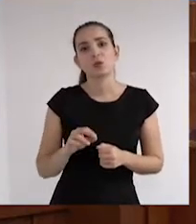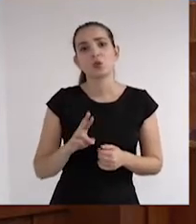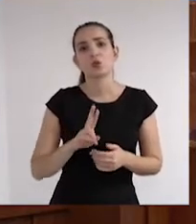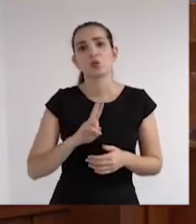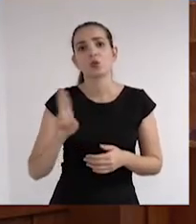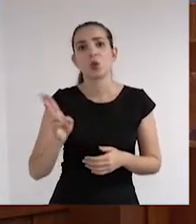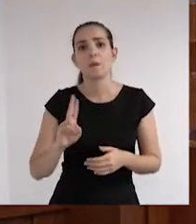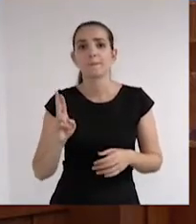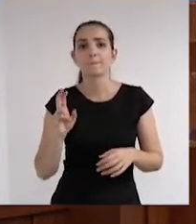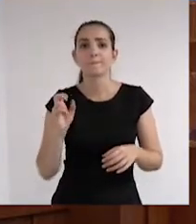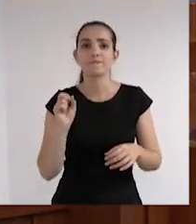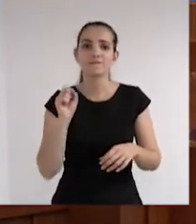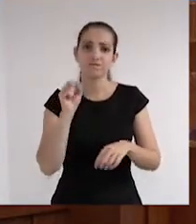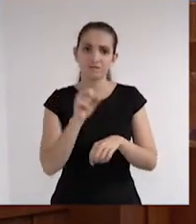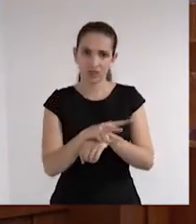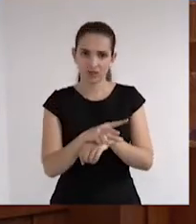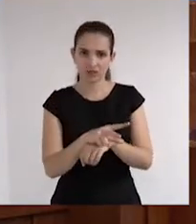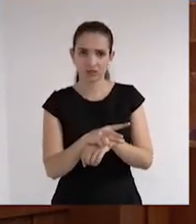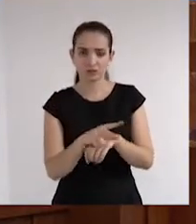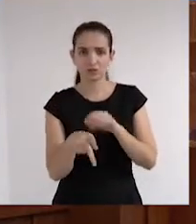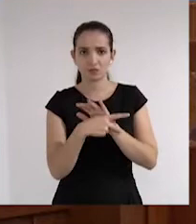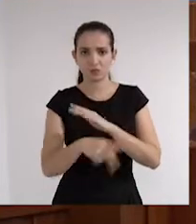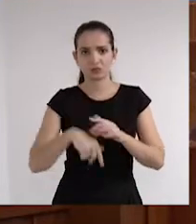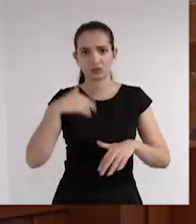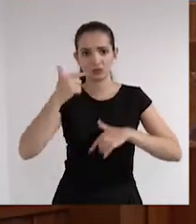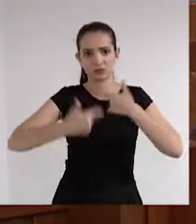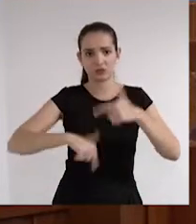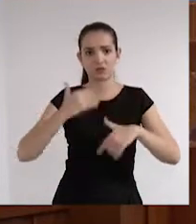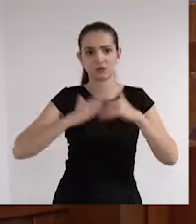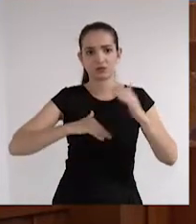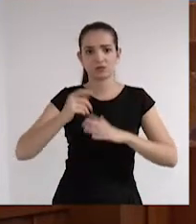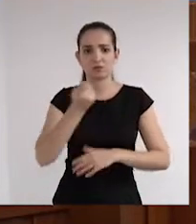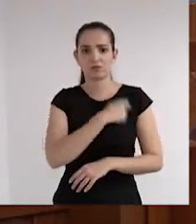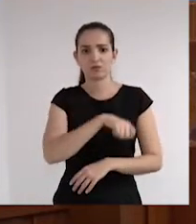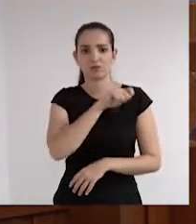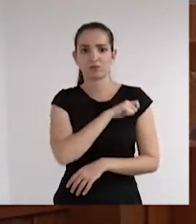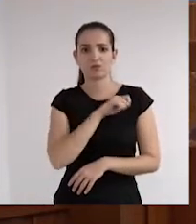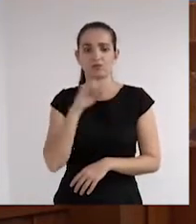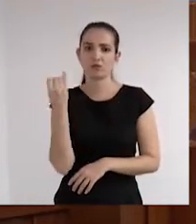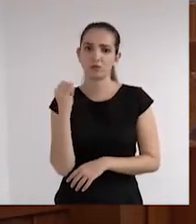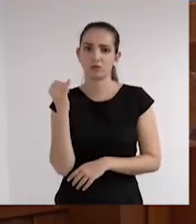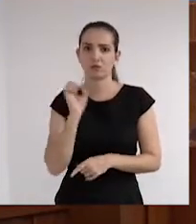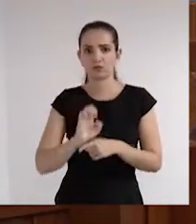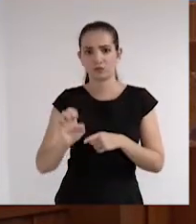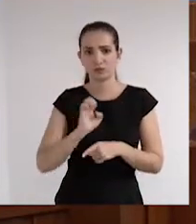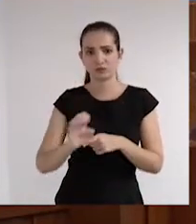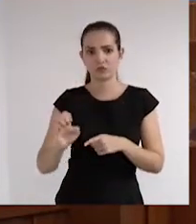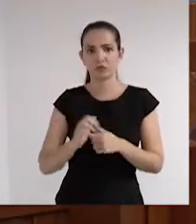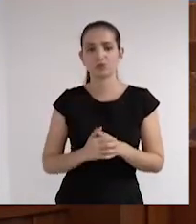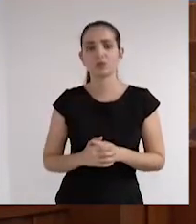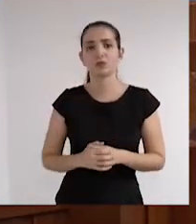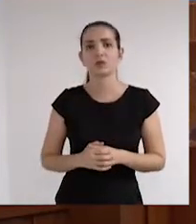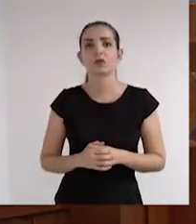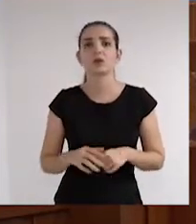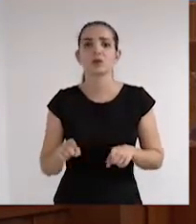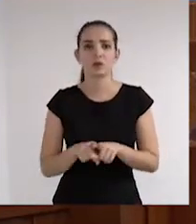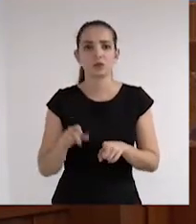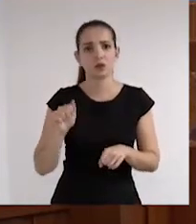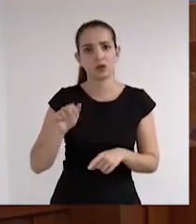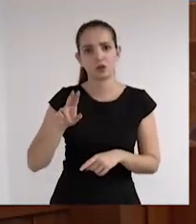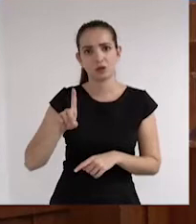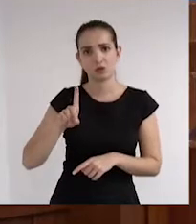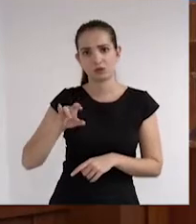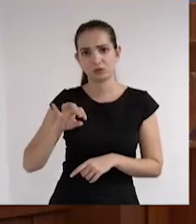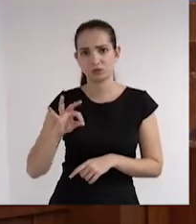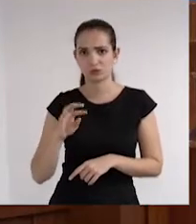nos cargos vagos para o cargo de fiscal tributário estadual e auditor fiscal